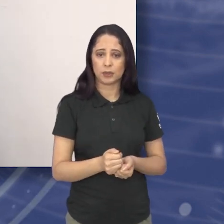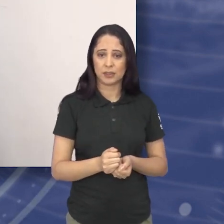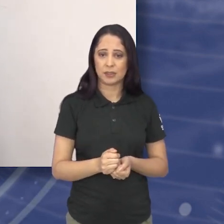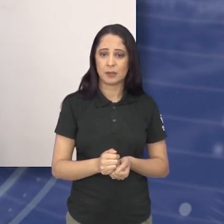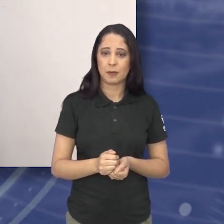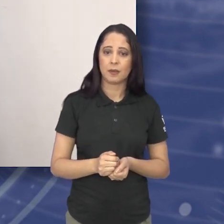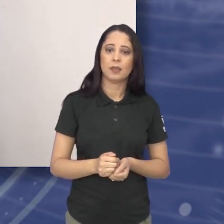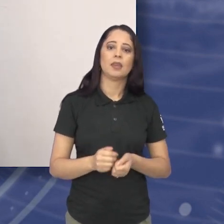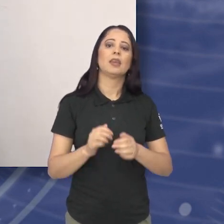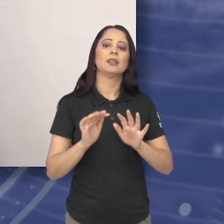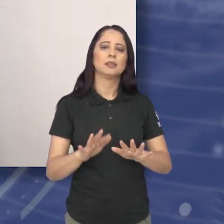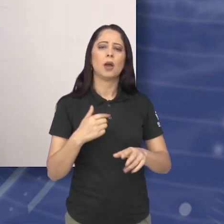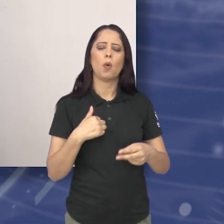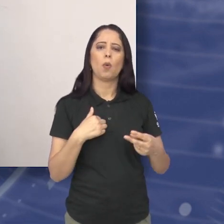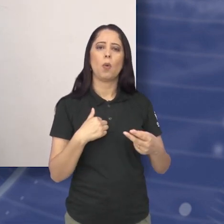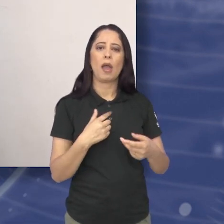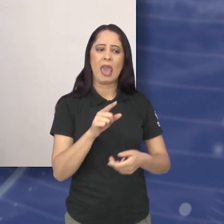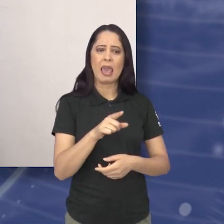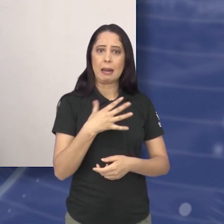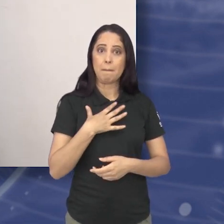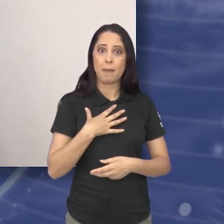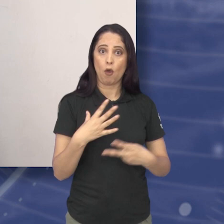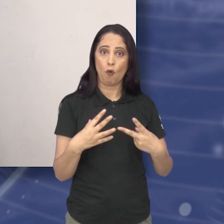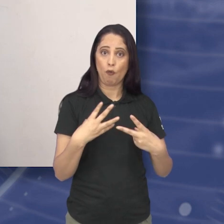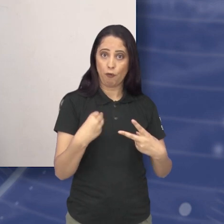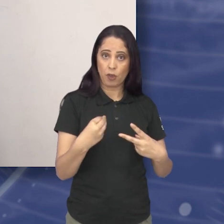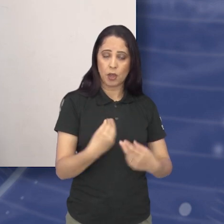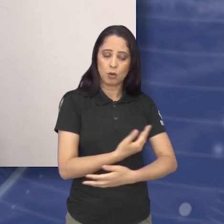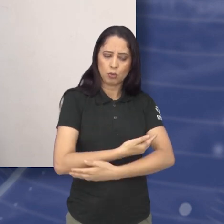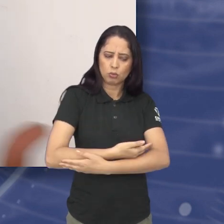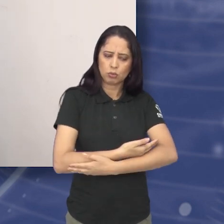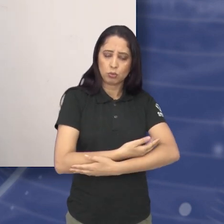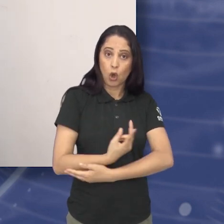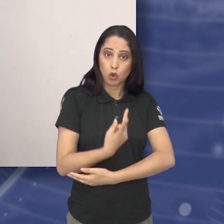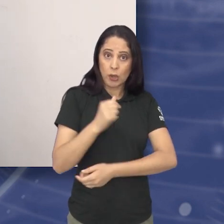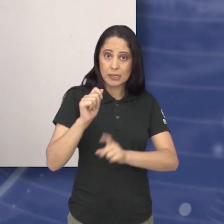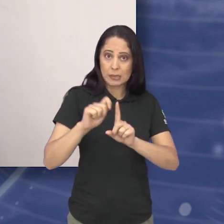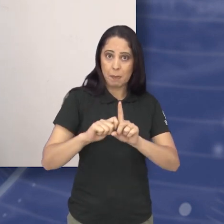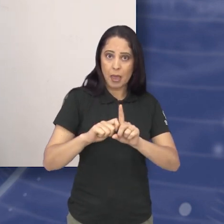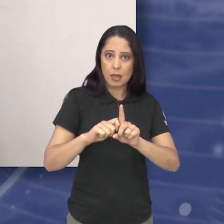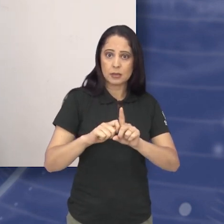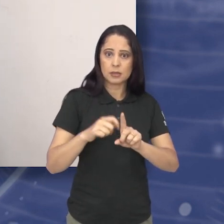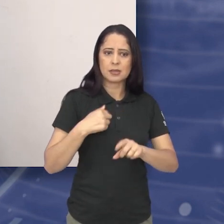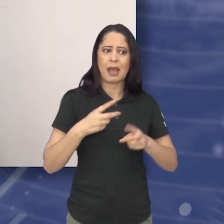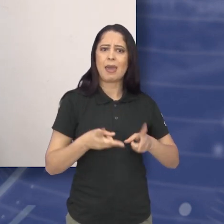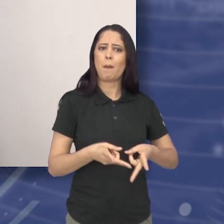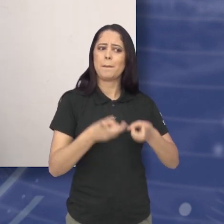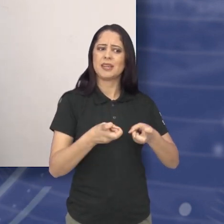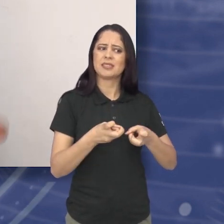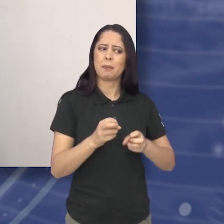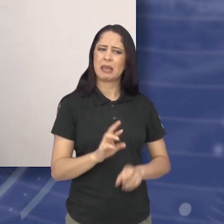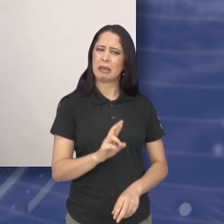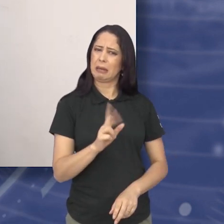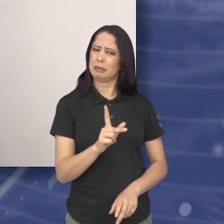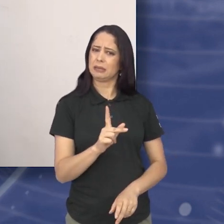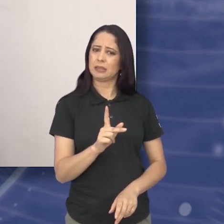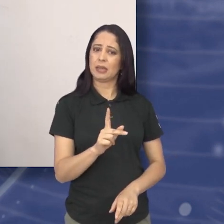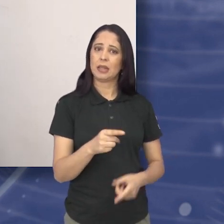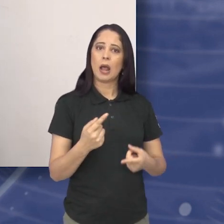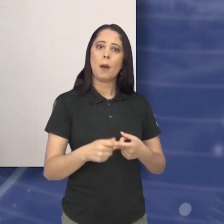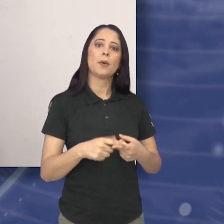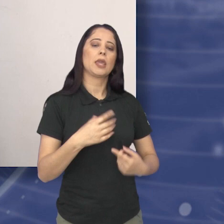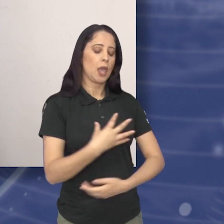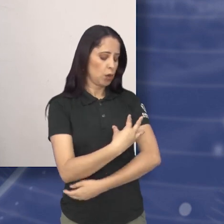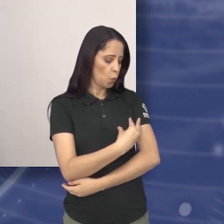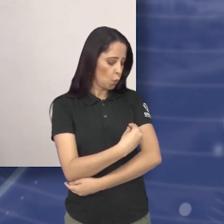2 meses, eu já percebi que ele já tinha alguns sinais. O primeiro é que, quando ele mamava, ele não trocava olhares